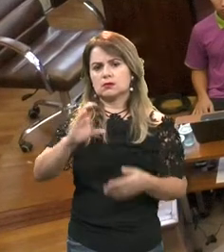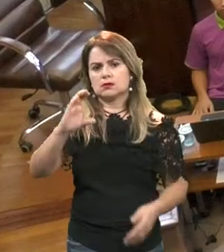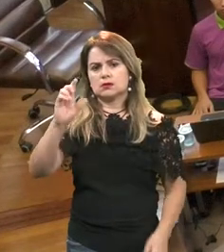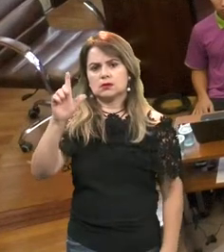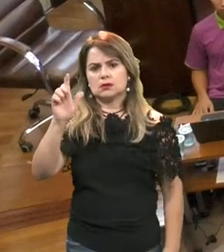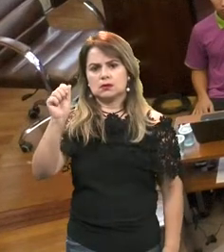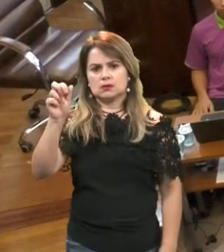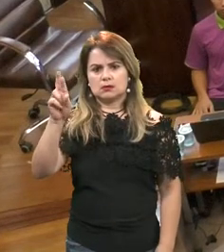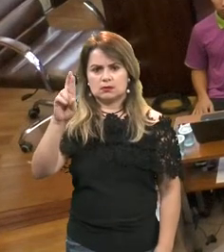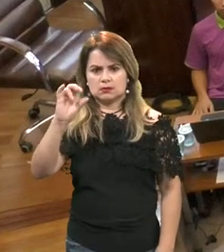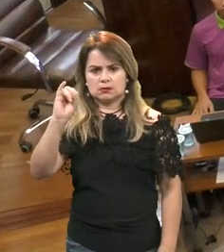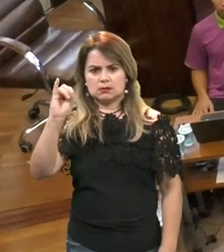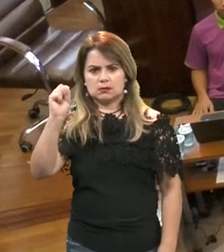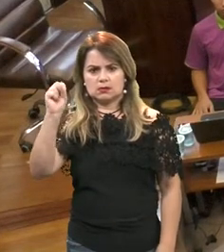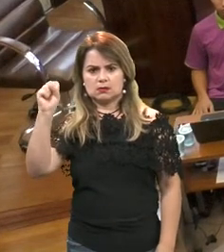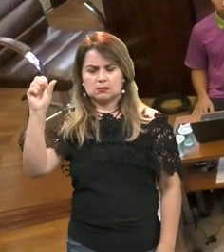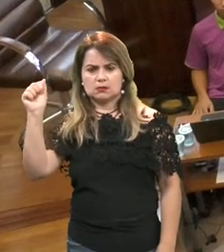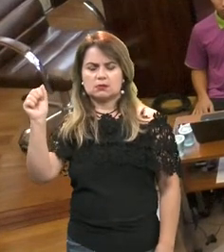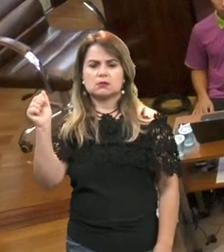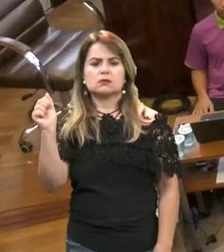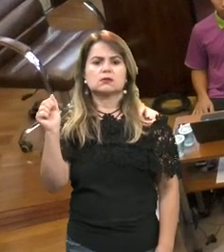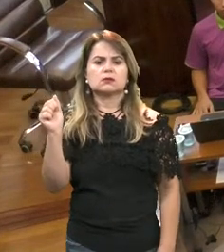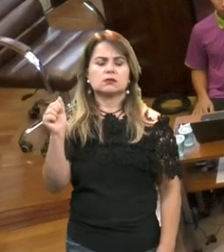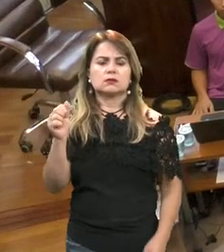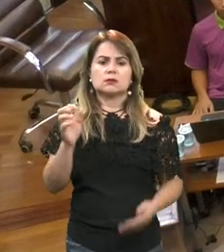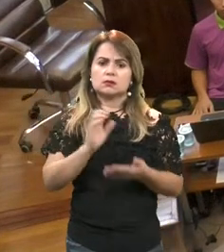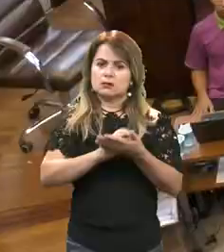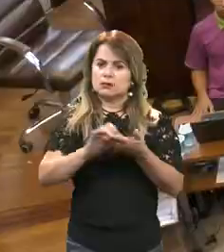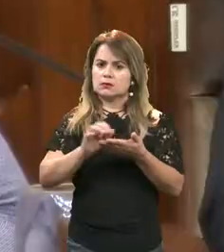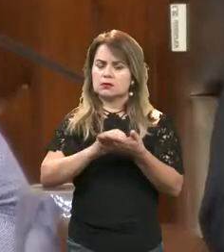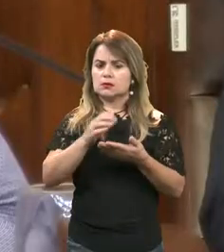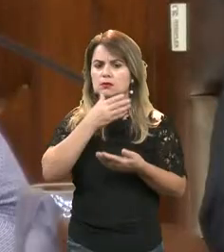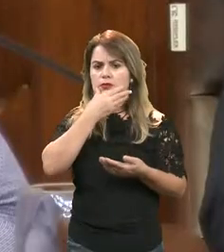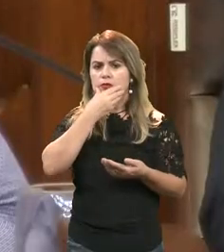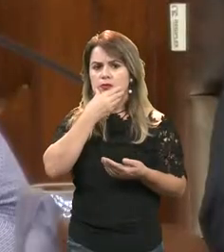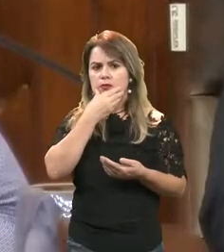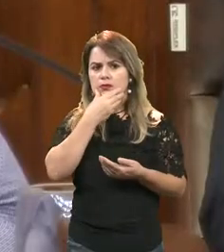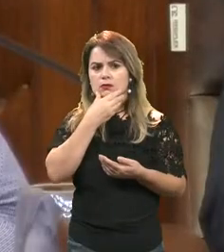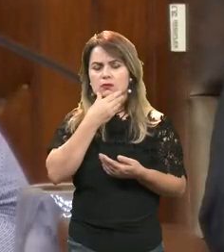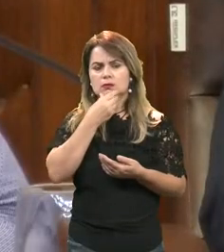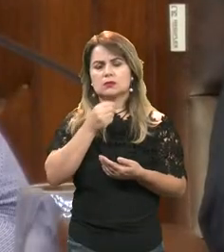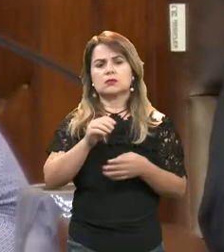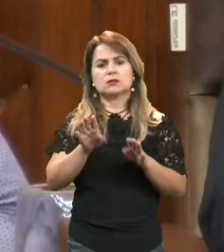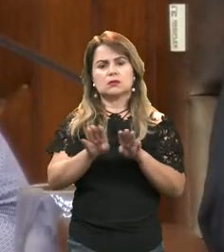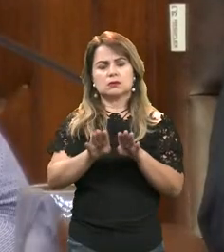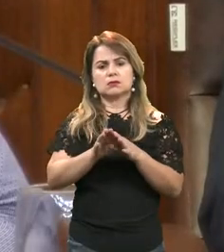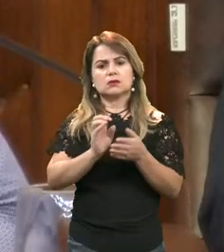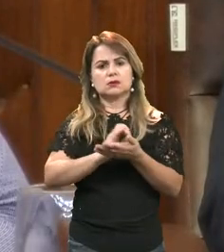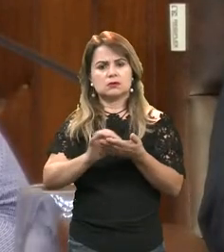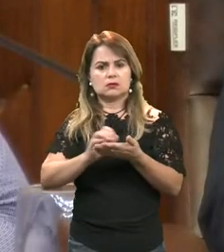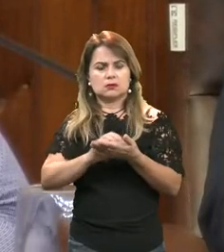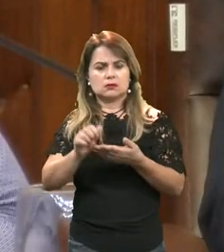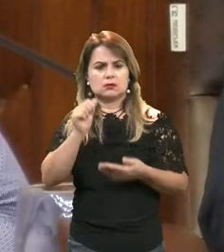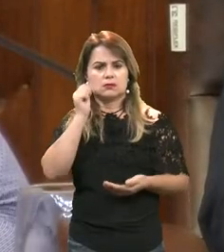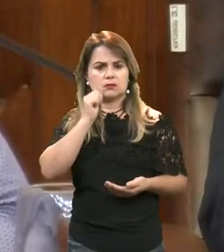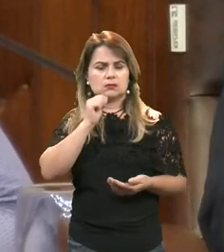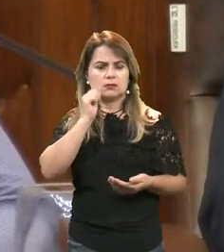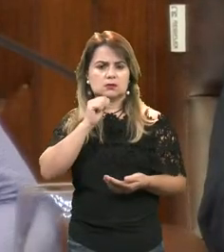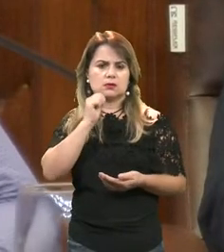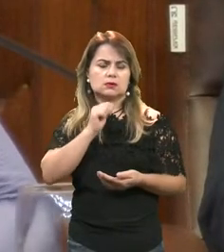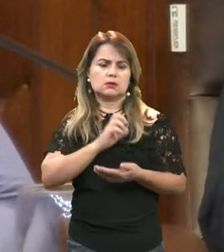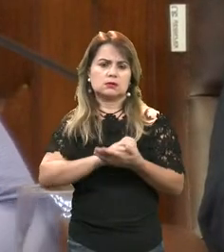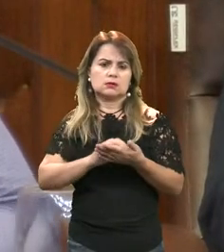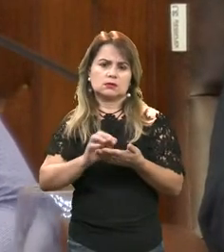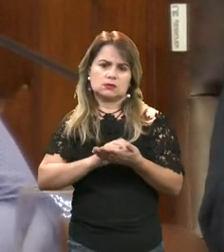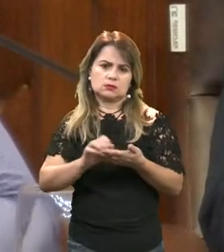Marx Ojeda, o segundo secretário Silvia Helena Vivian de Almeida Perão, o primeiro tesoureiro Carlos Roberto Milani,